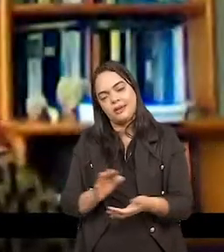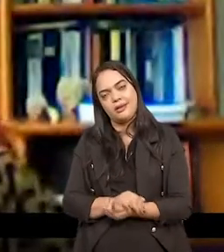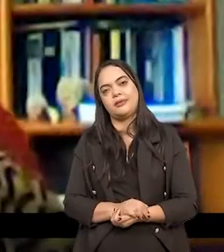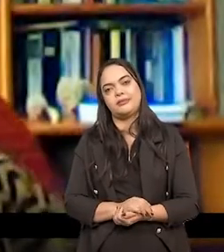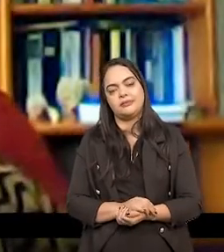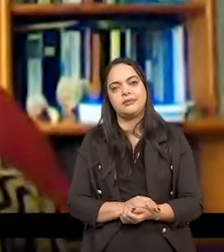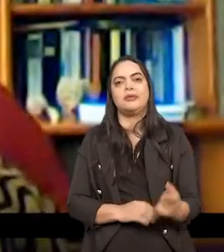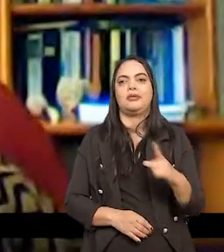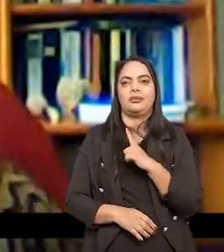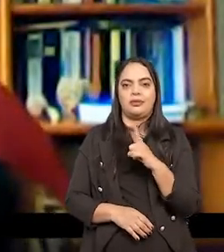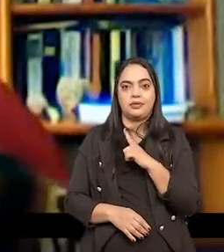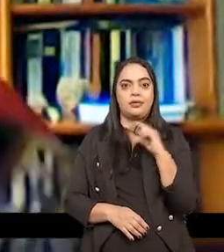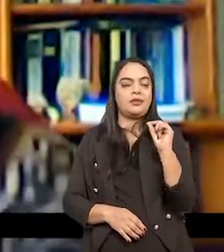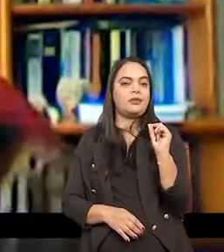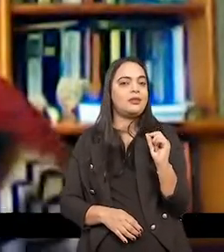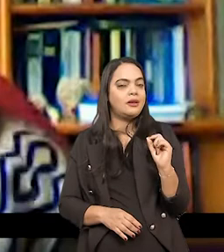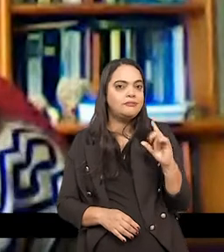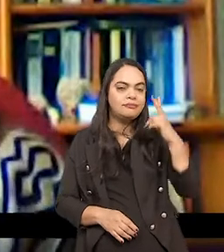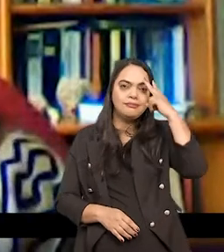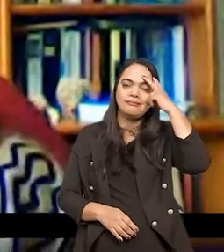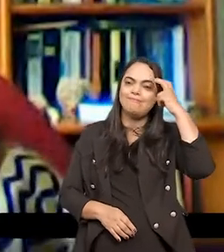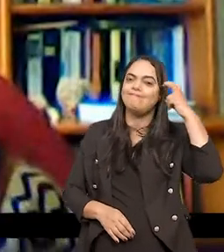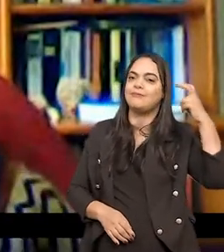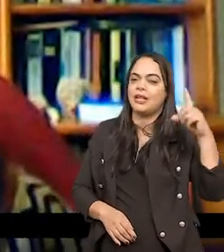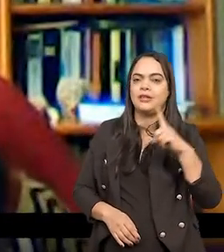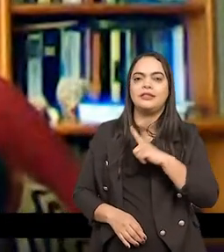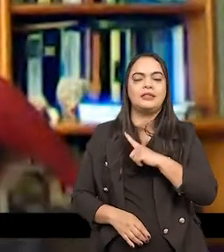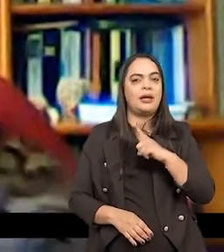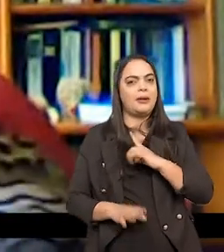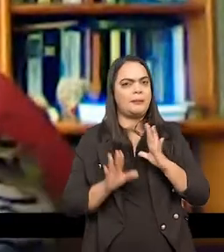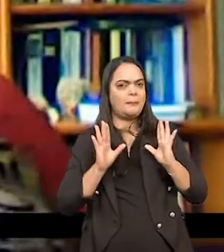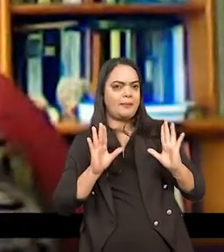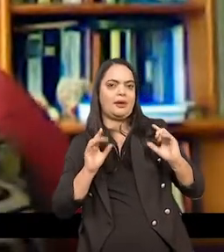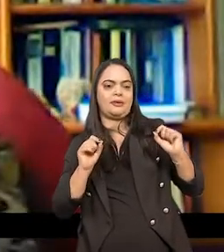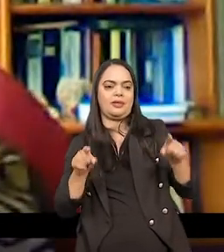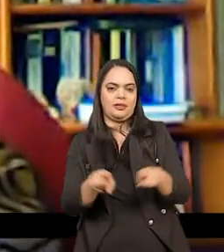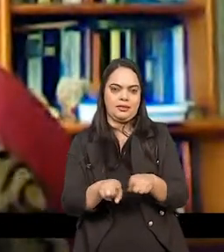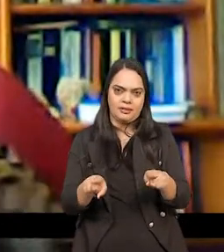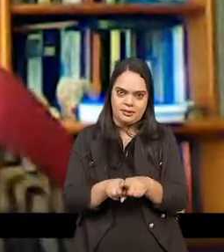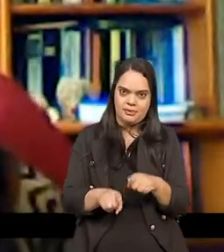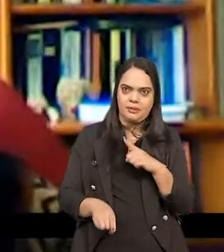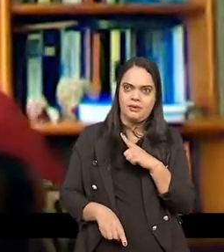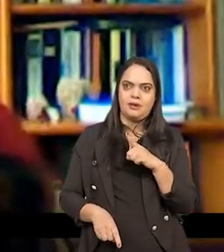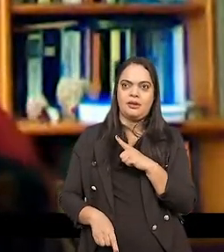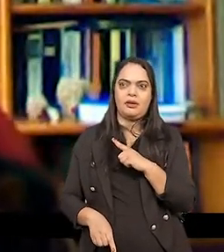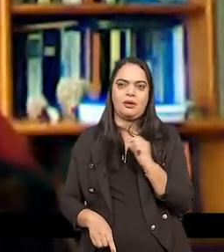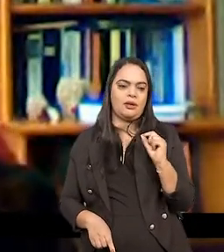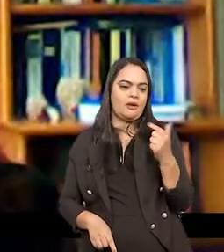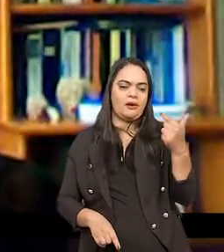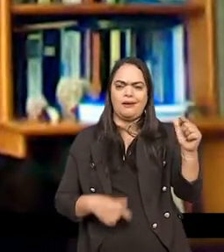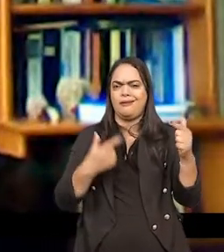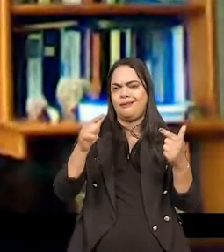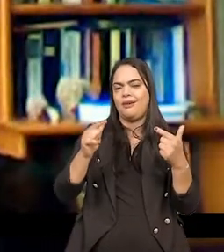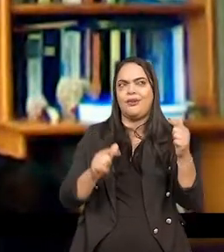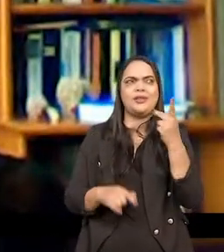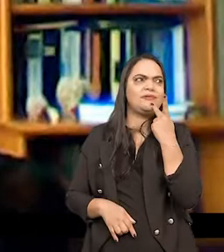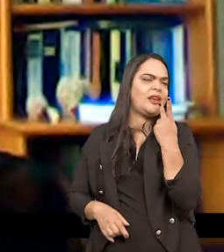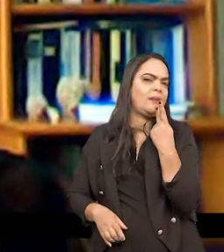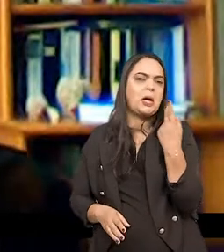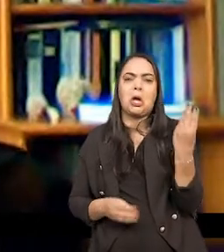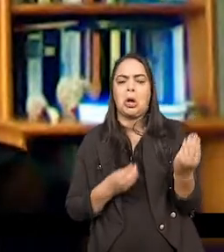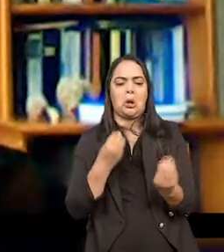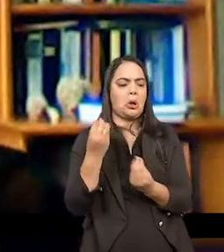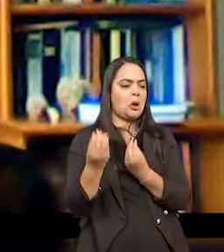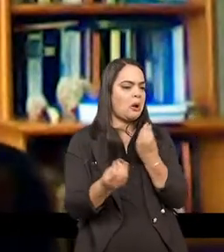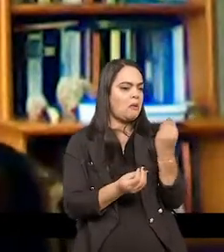essas vislumbres de inteligência, não é? Mas daí tu tem o Walter Nagelstein da vida, que vai dizer como é que pode